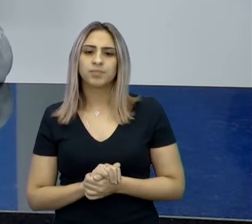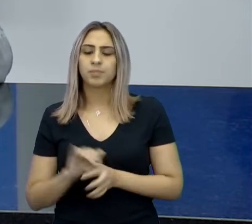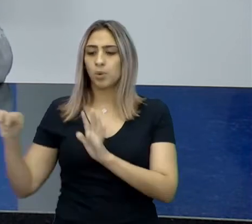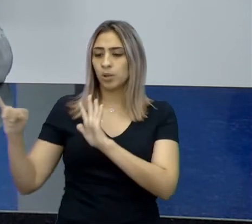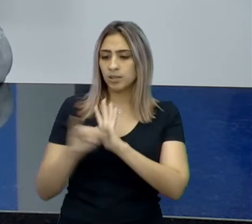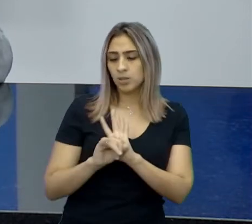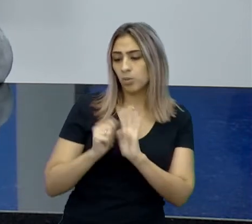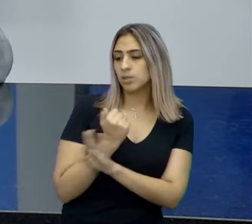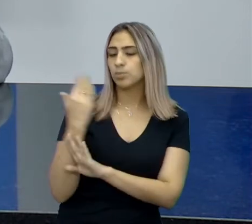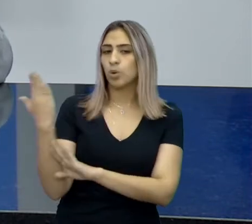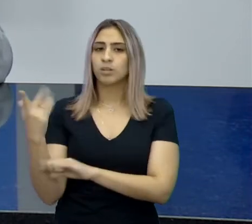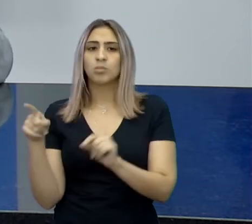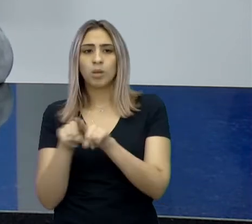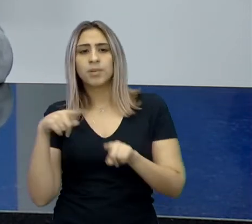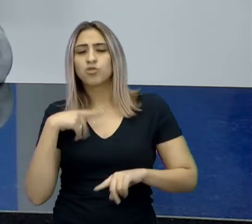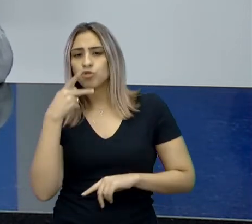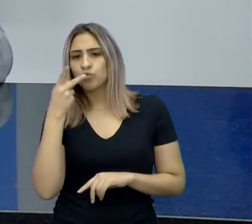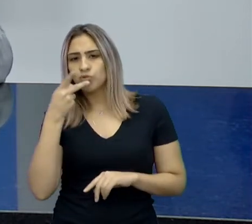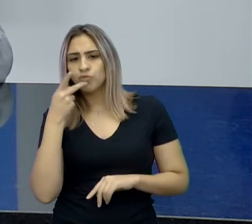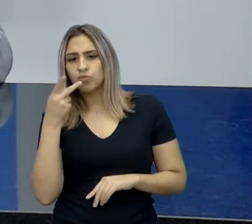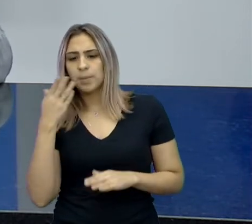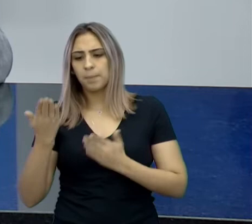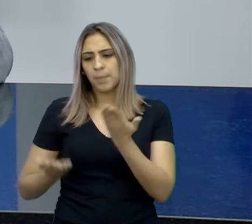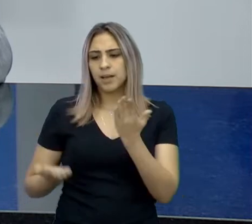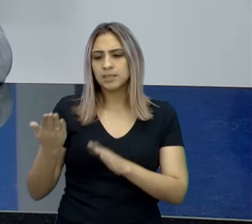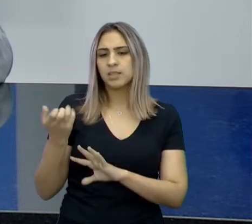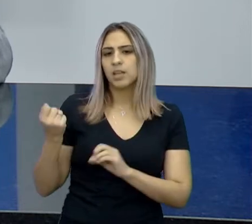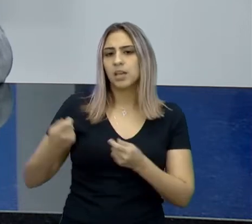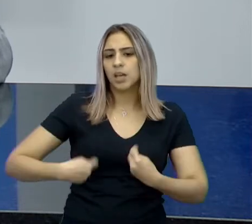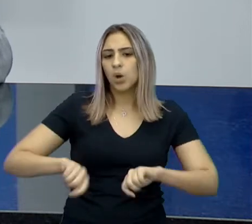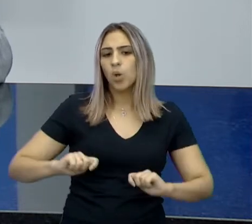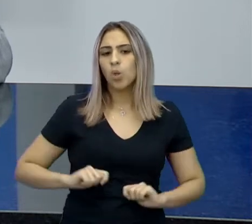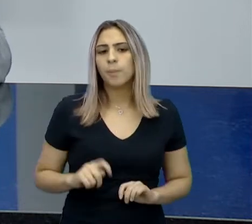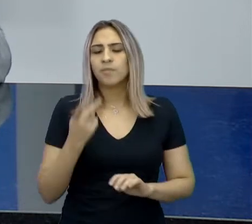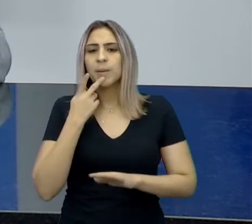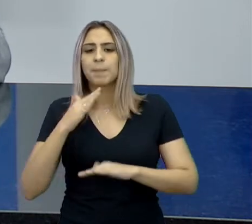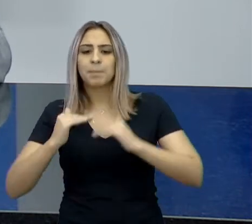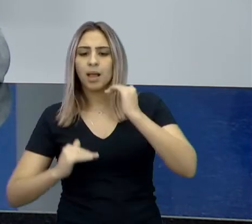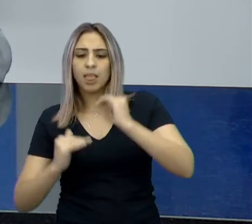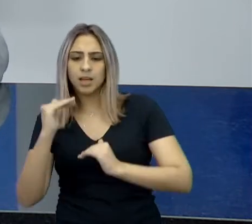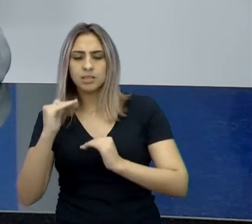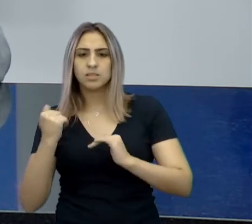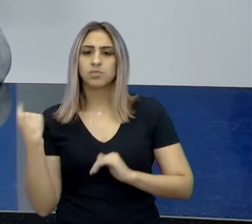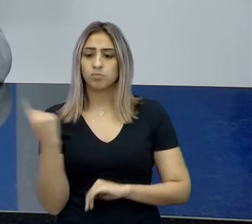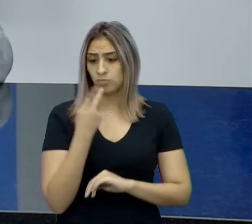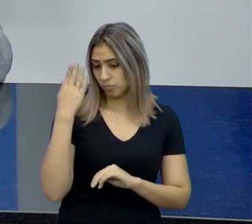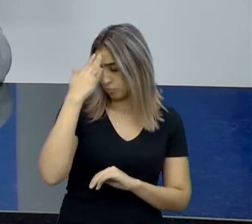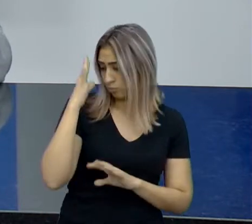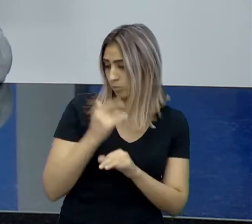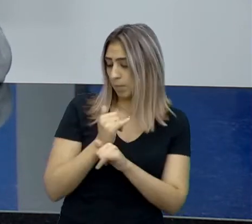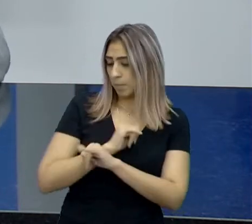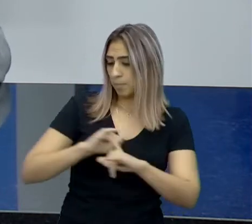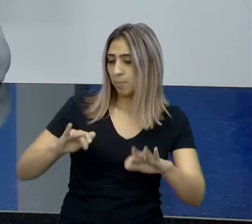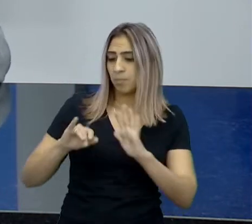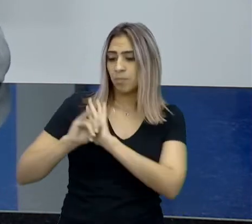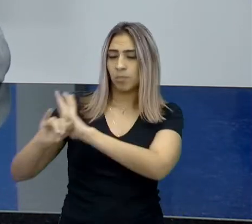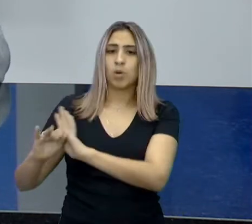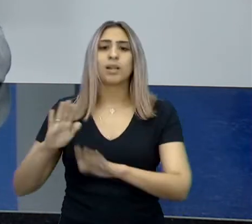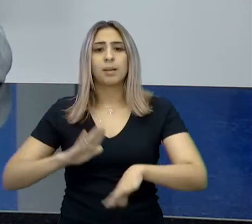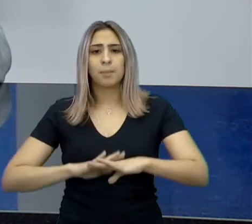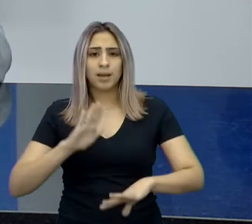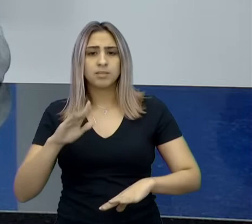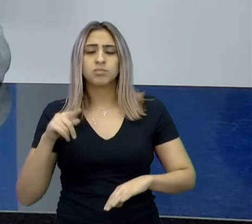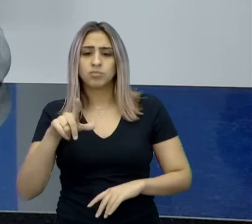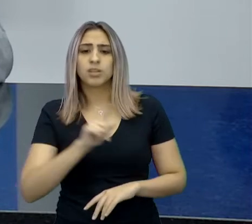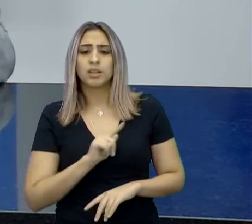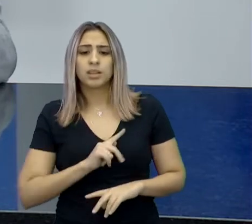exportação e importação, né? Quando a gente fala de base econômica, né? De balança comercial. Então, se você exporta mais do que você importa,